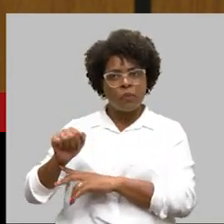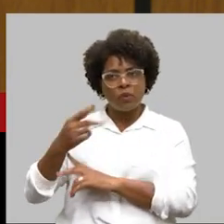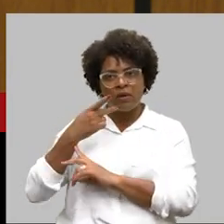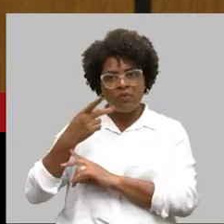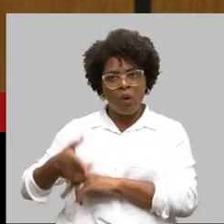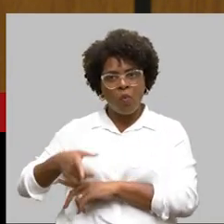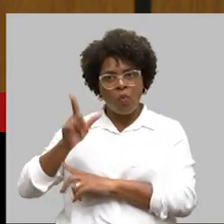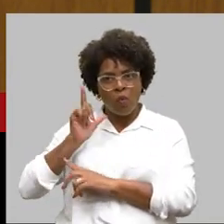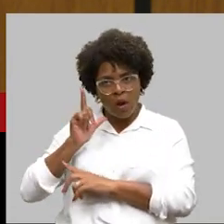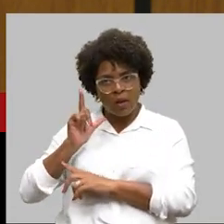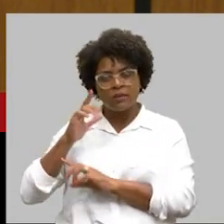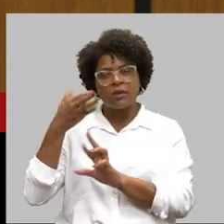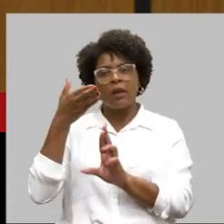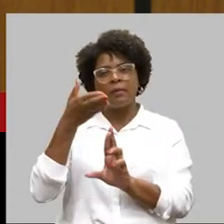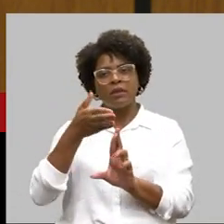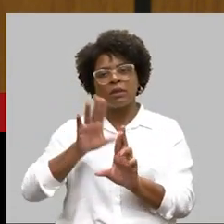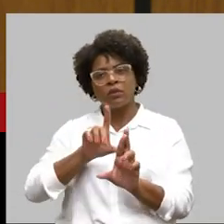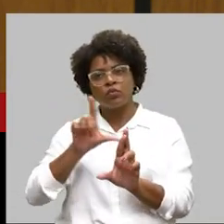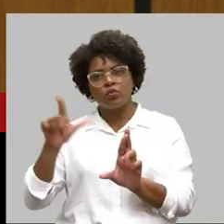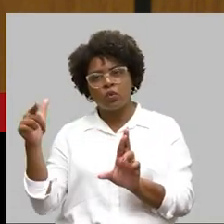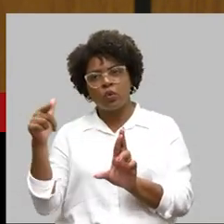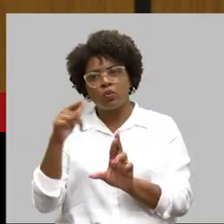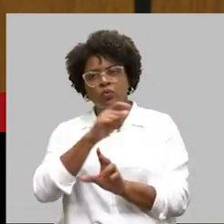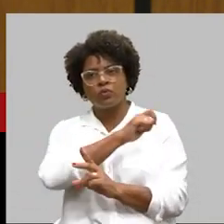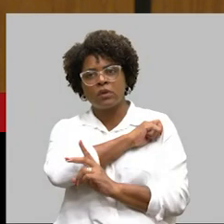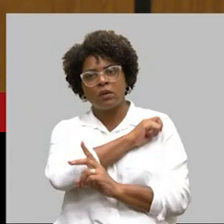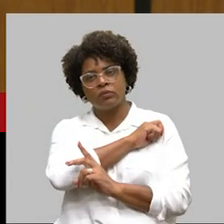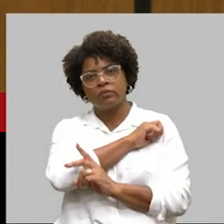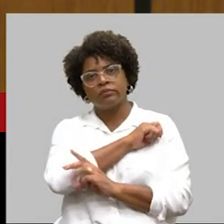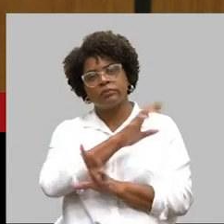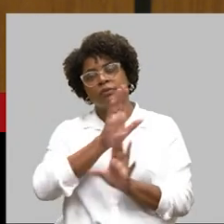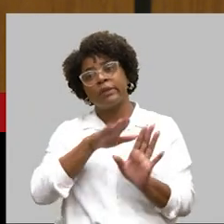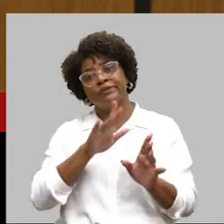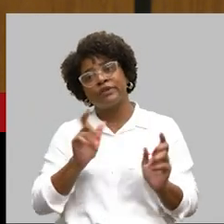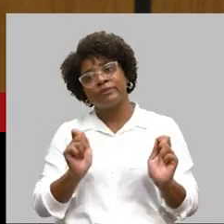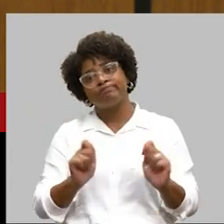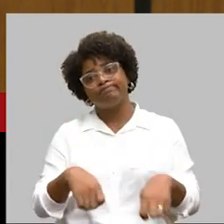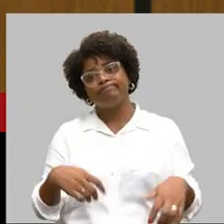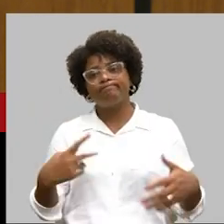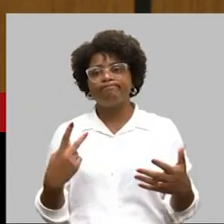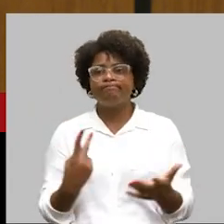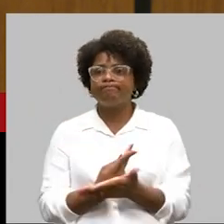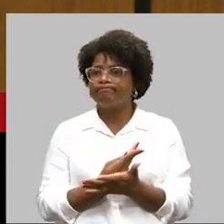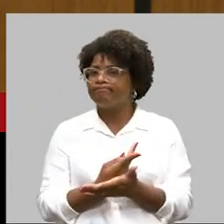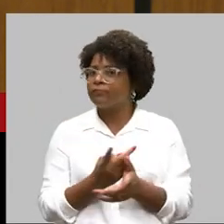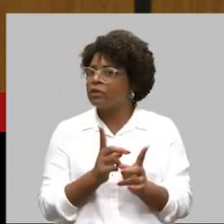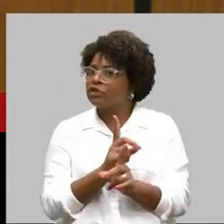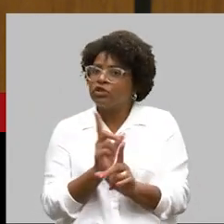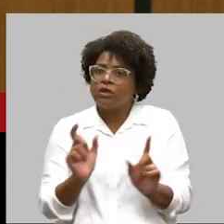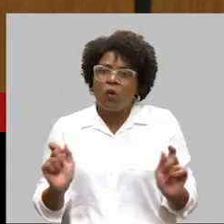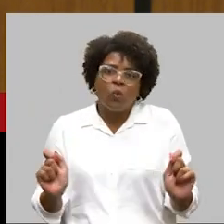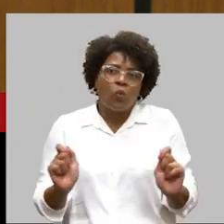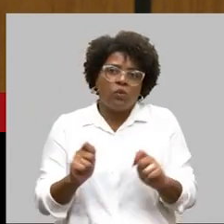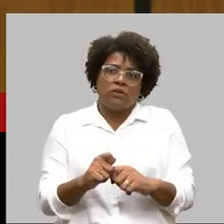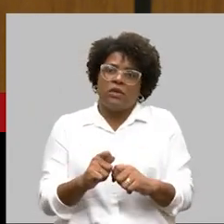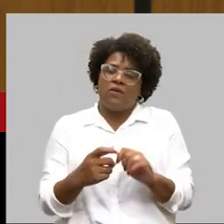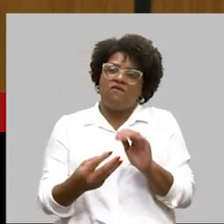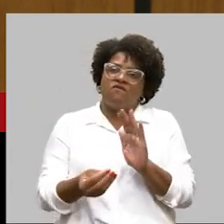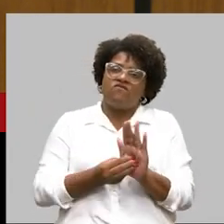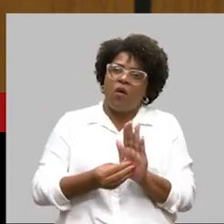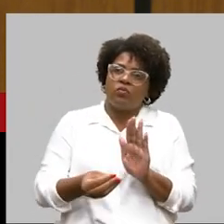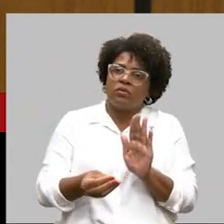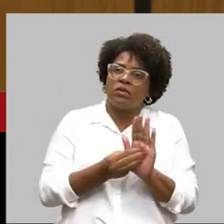estudantes podemos nos sucumbir em razão de não termos as condições